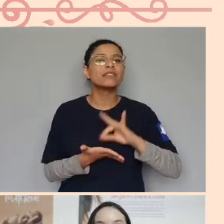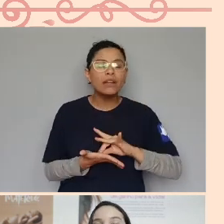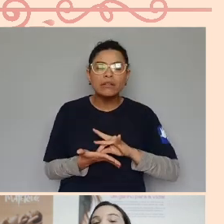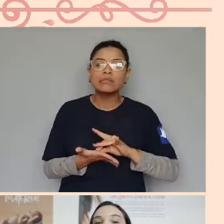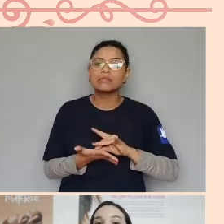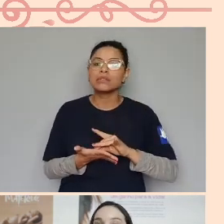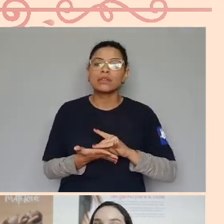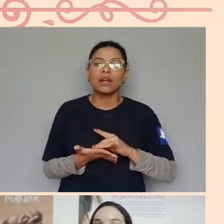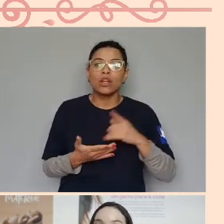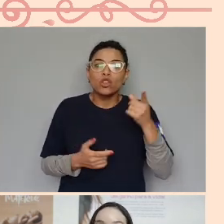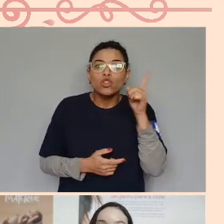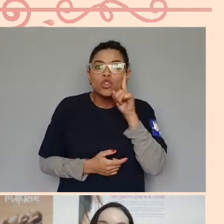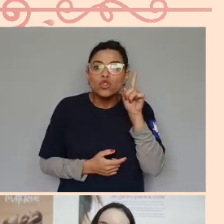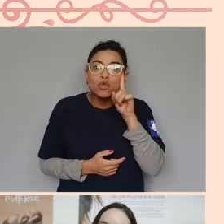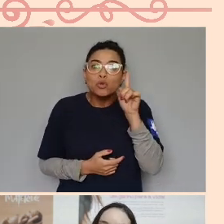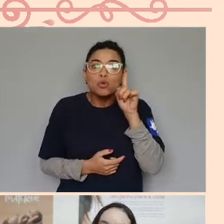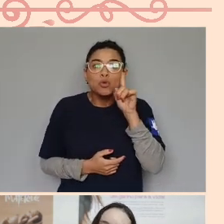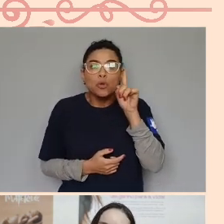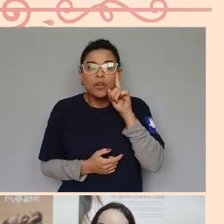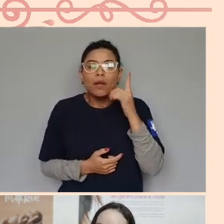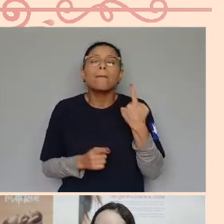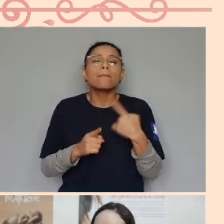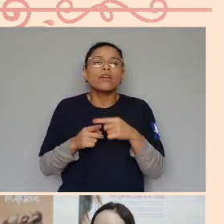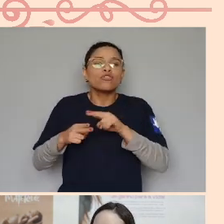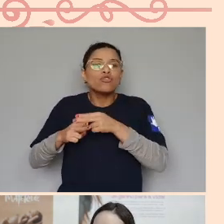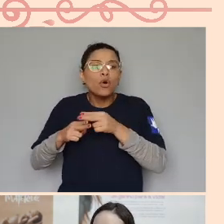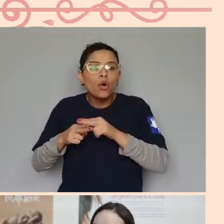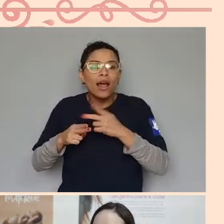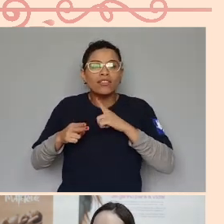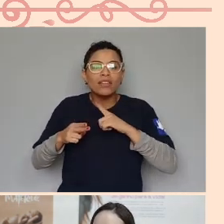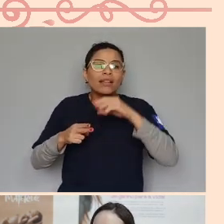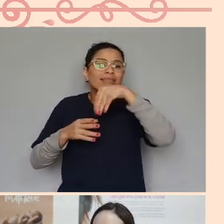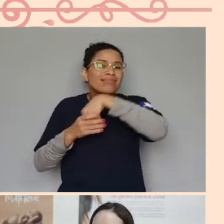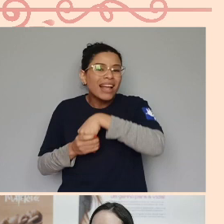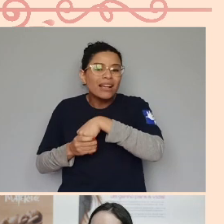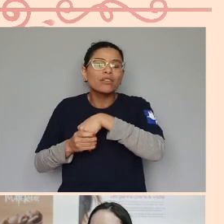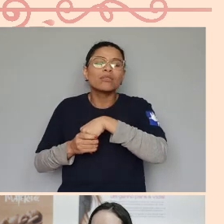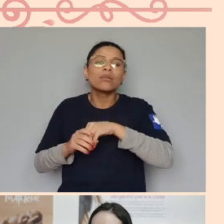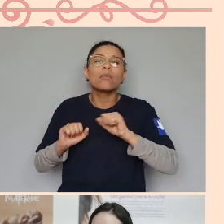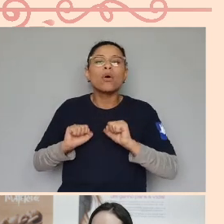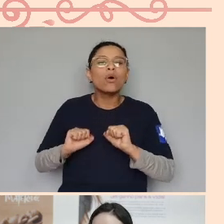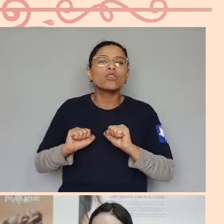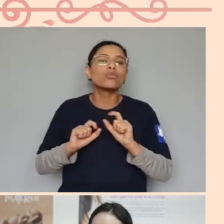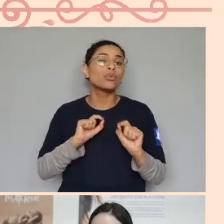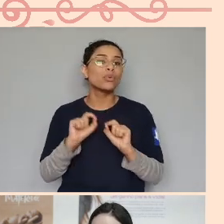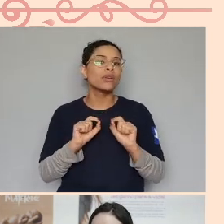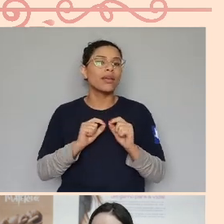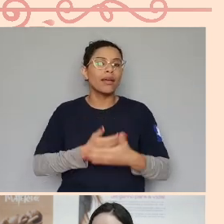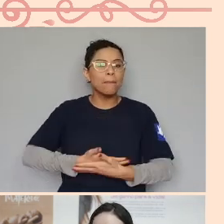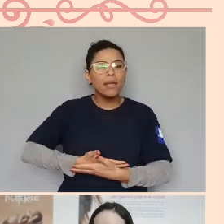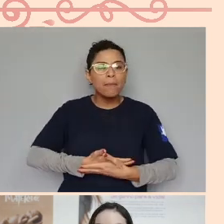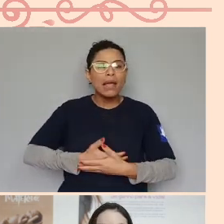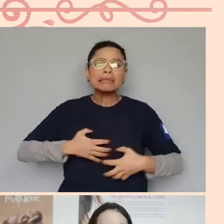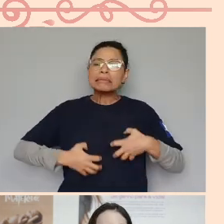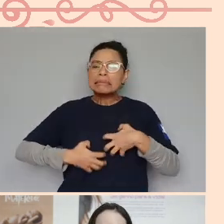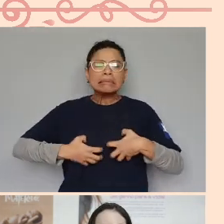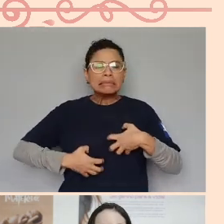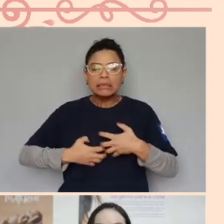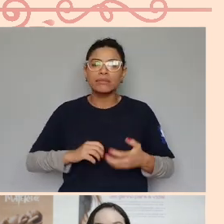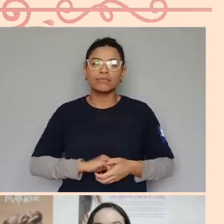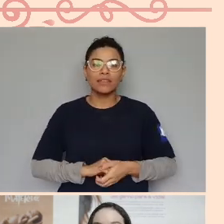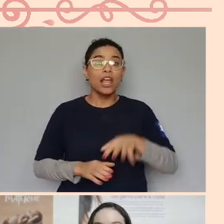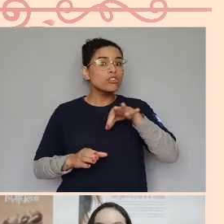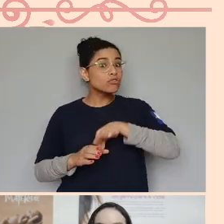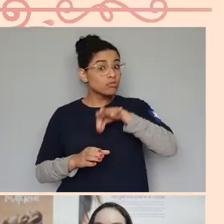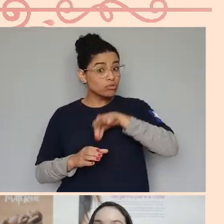não ter ali no dia a dia, porque o chocolate tem uma substância que se chama teobromina que pode causar uma irritabilidade no bebê. E os chás